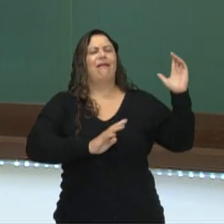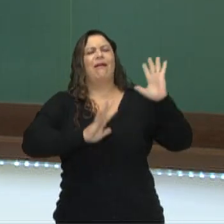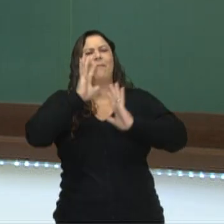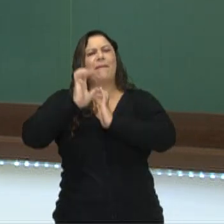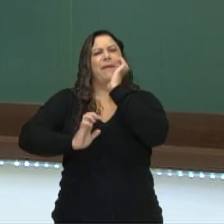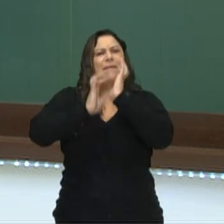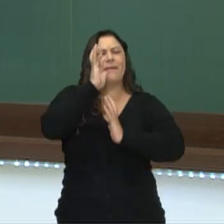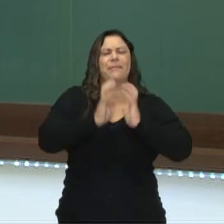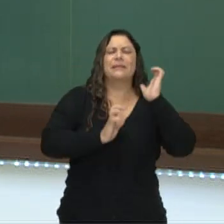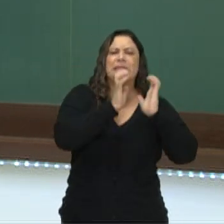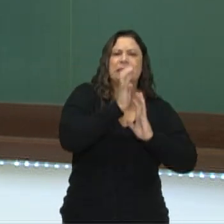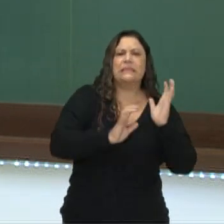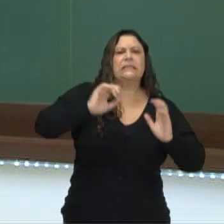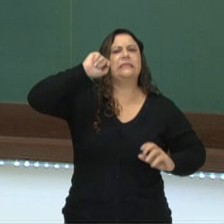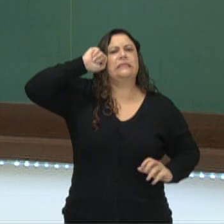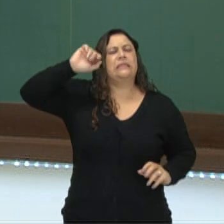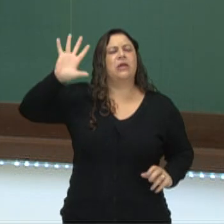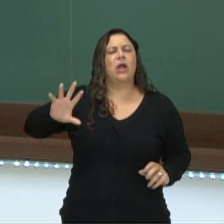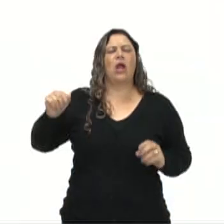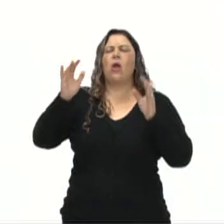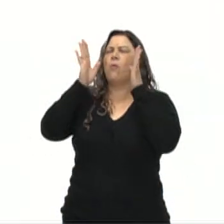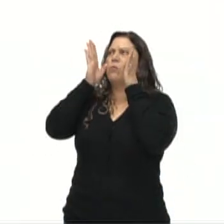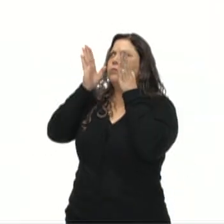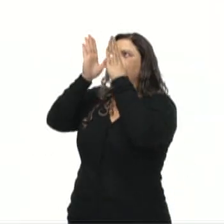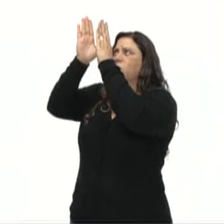aqui. Foca na imagem.